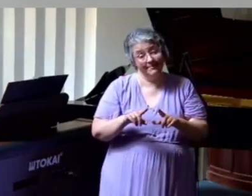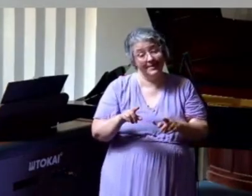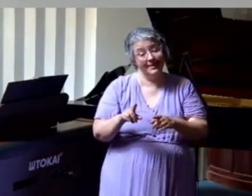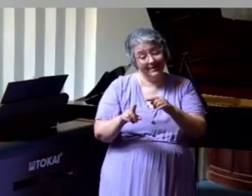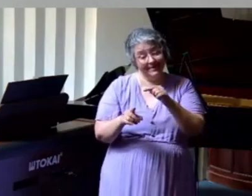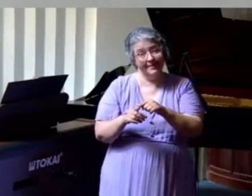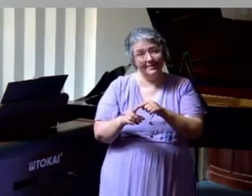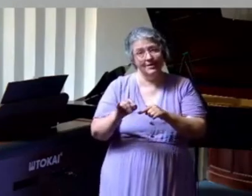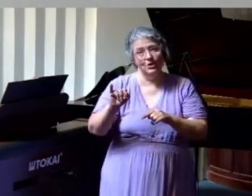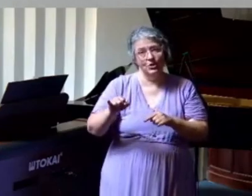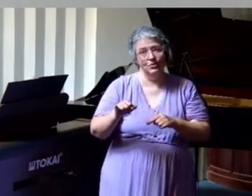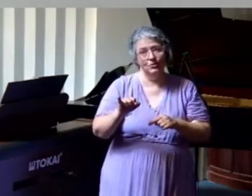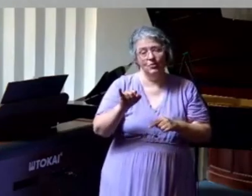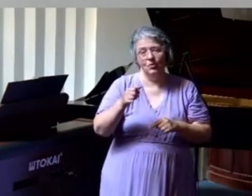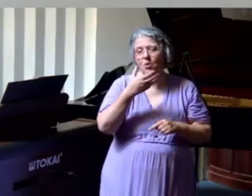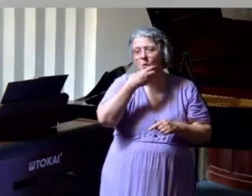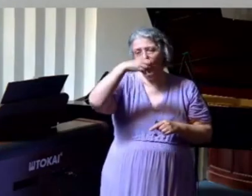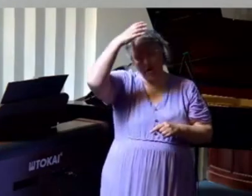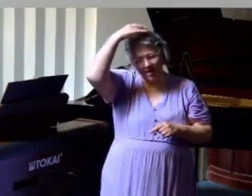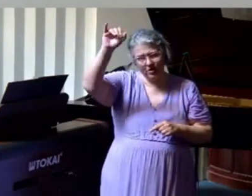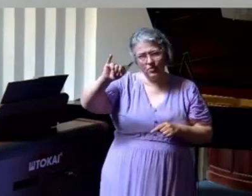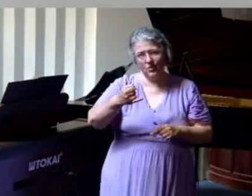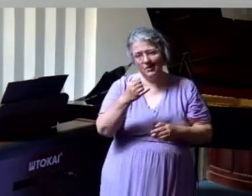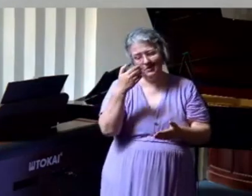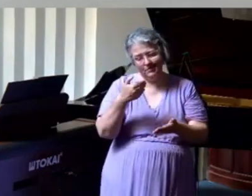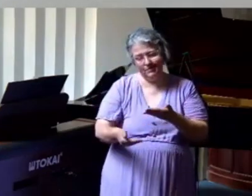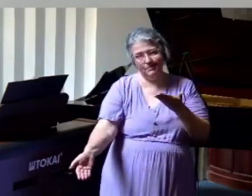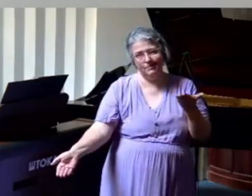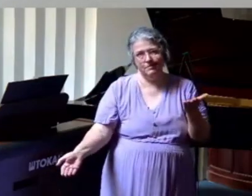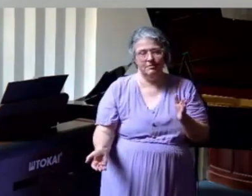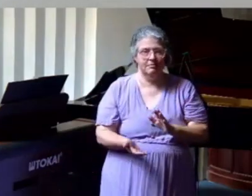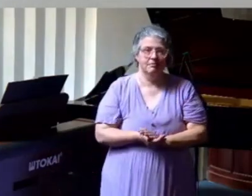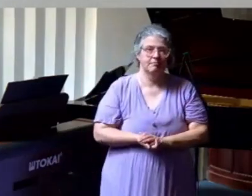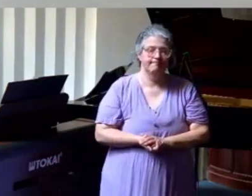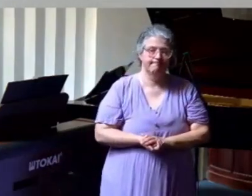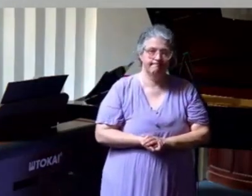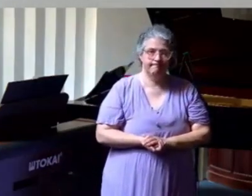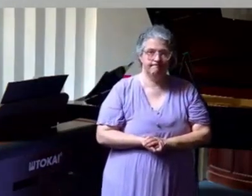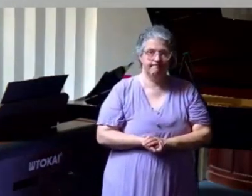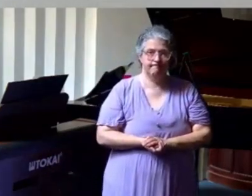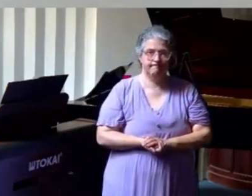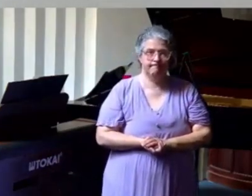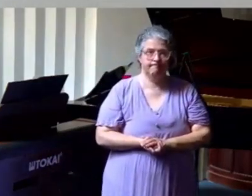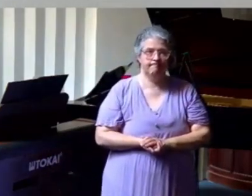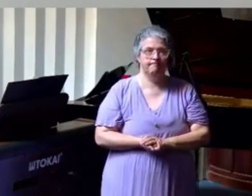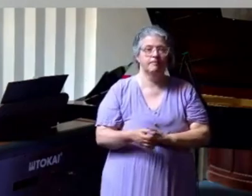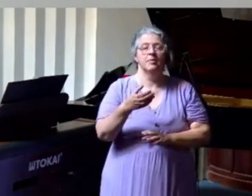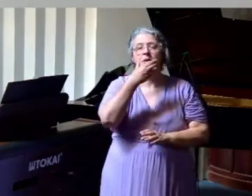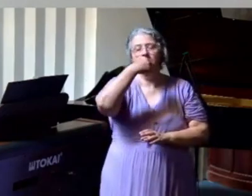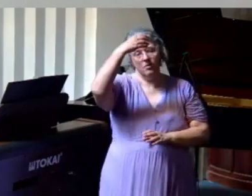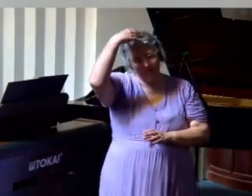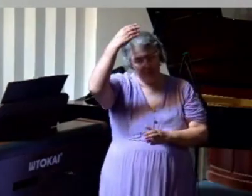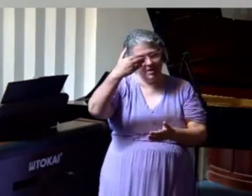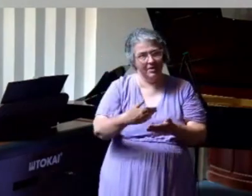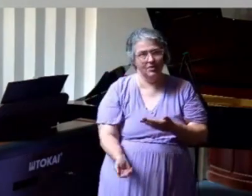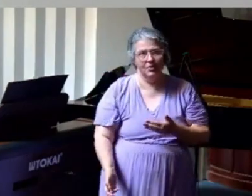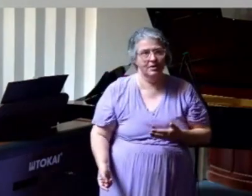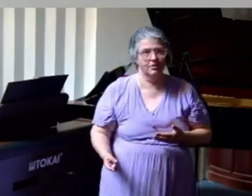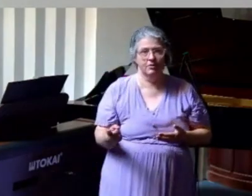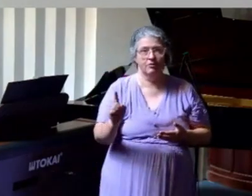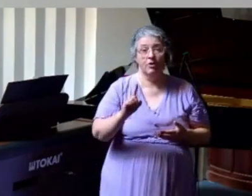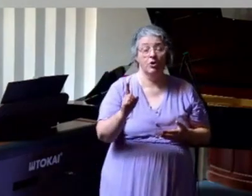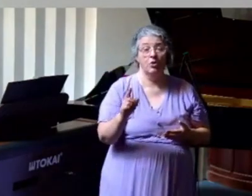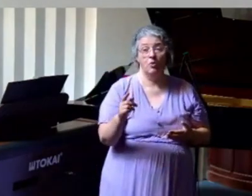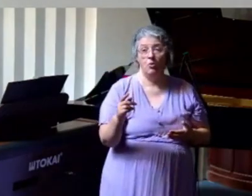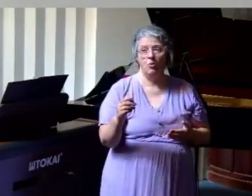temos algumas lições num primeiro momento a tirar disso. Joás não foi o único rei que passou por essa